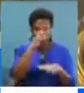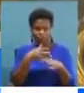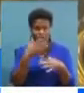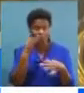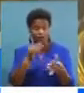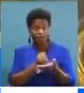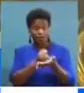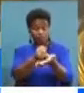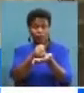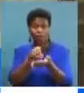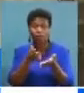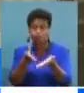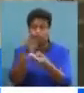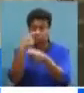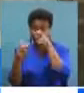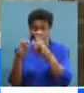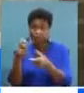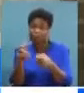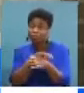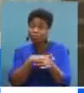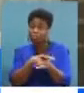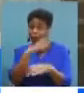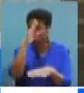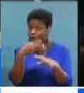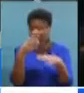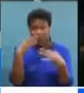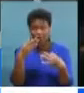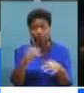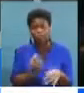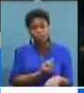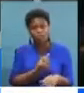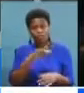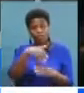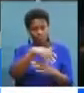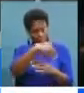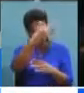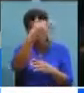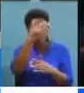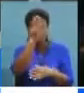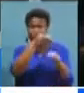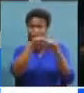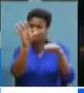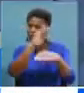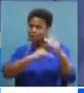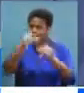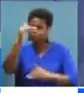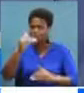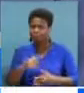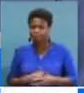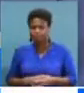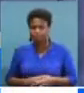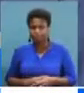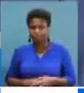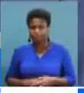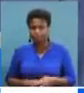o socorro às populações em caso de desastre seja uma prioridade ao mais alto nível. Il faut